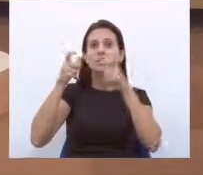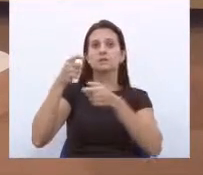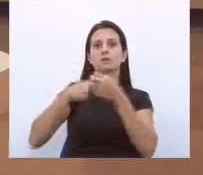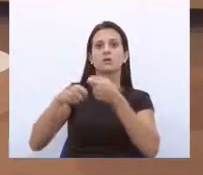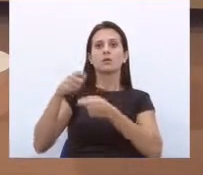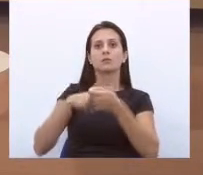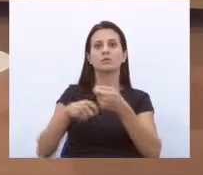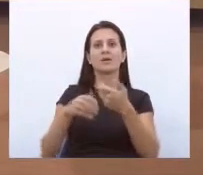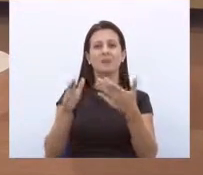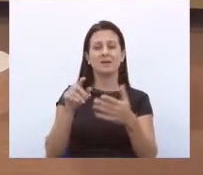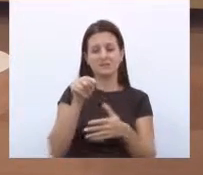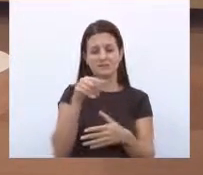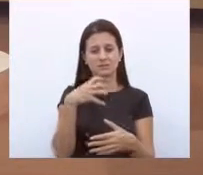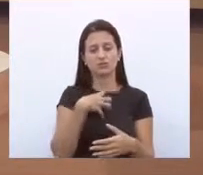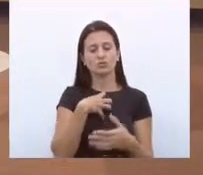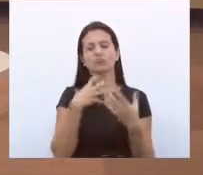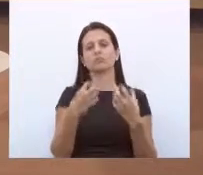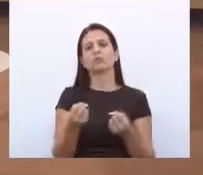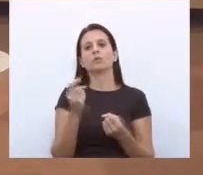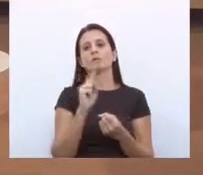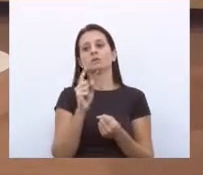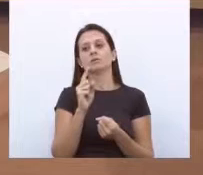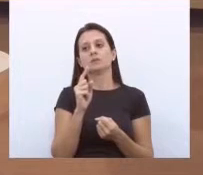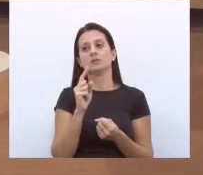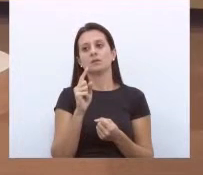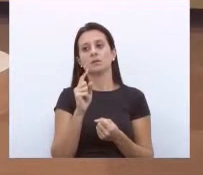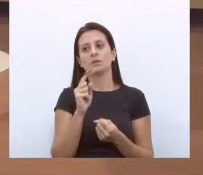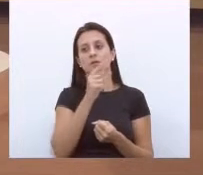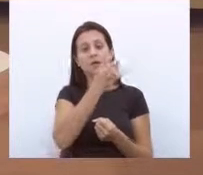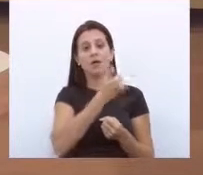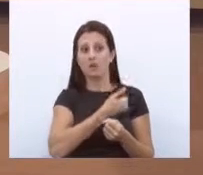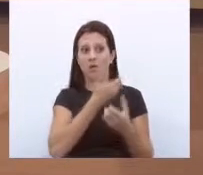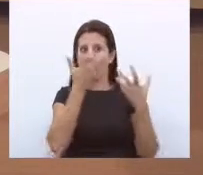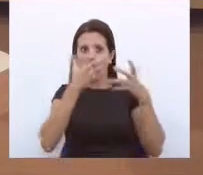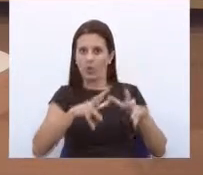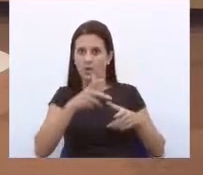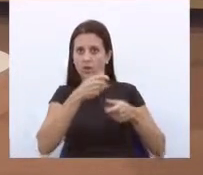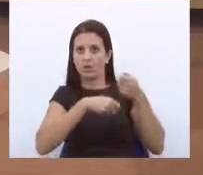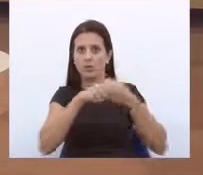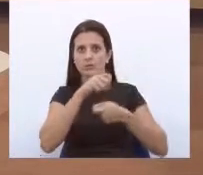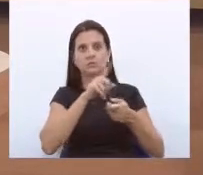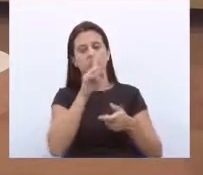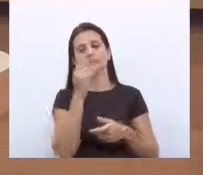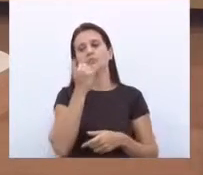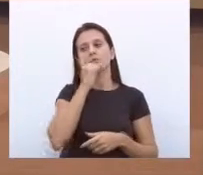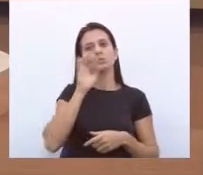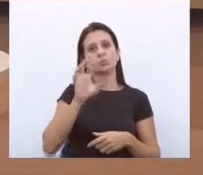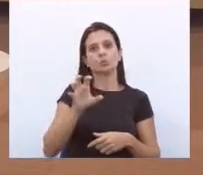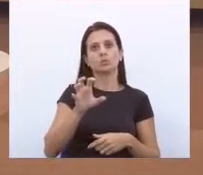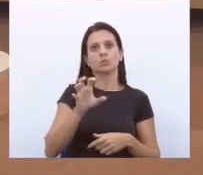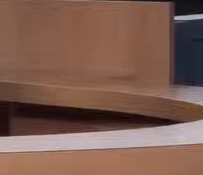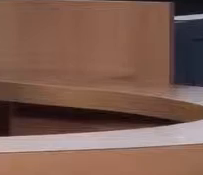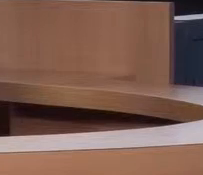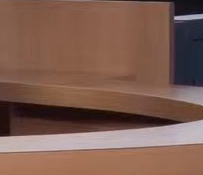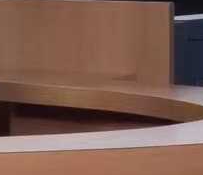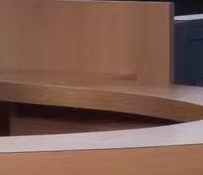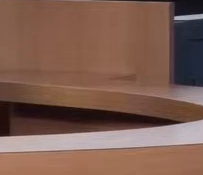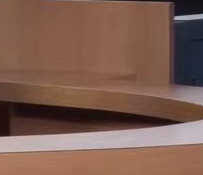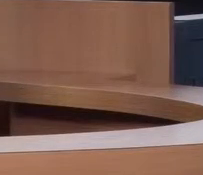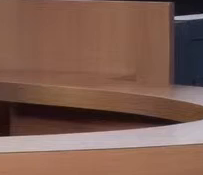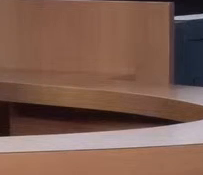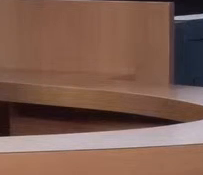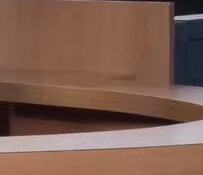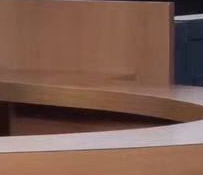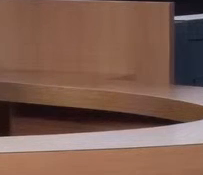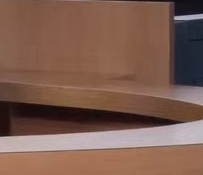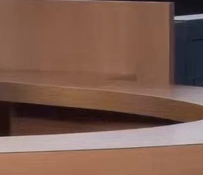jeito que estava. Foi isso, então falar que eles não queriam negociar, não, aí me desculpa, aí é errônea a palavra.